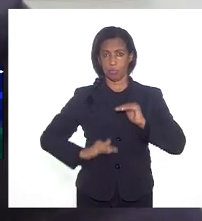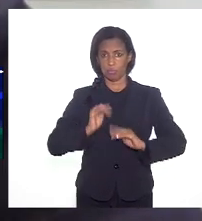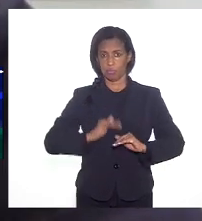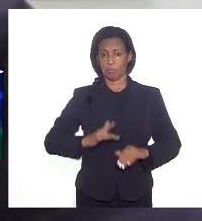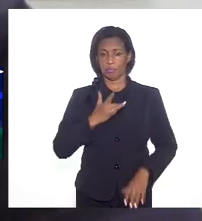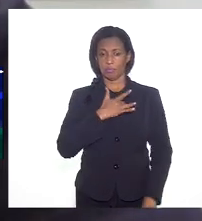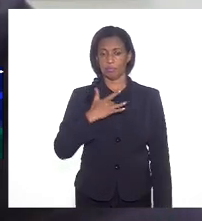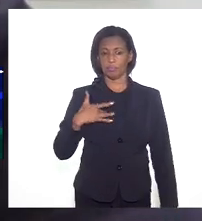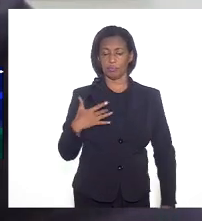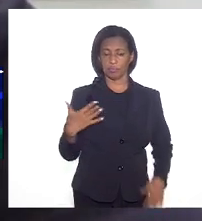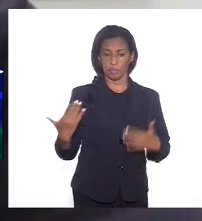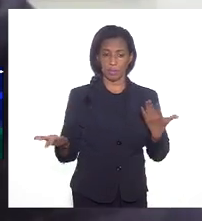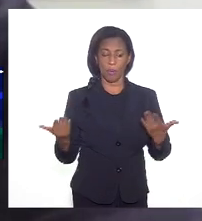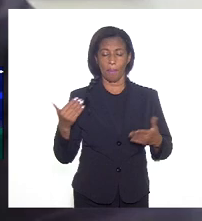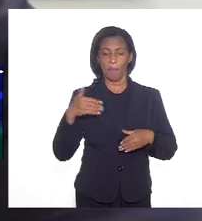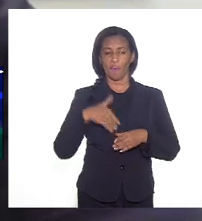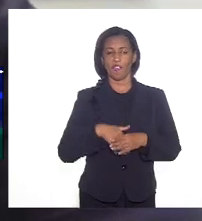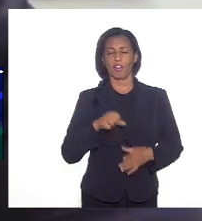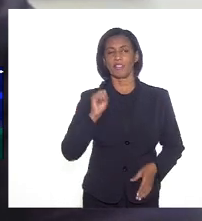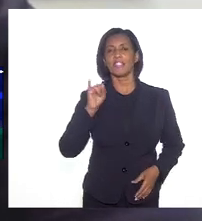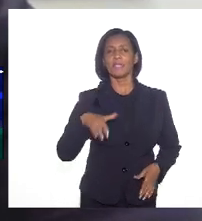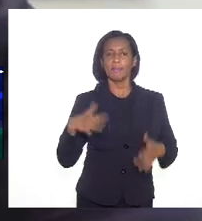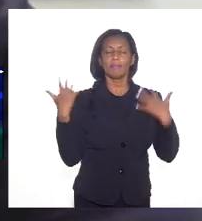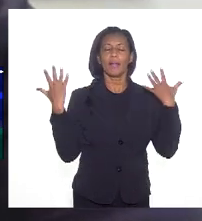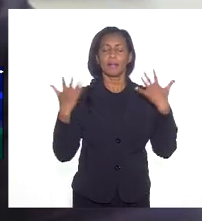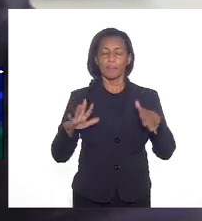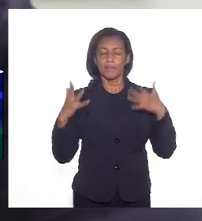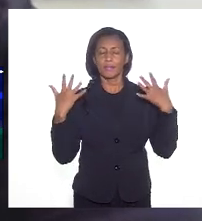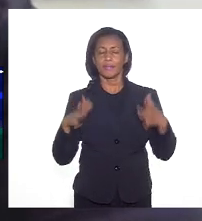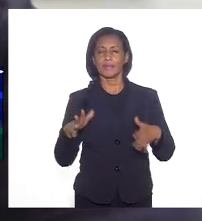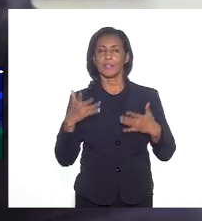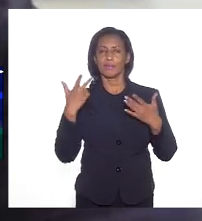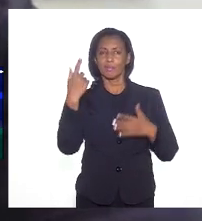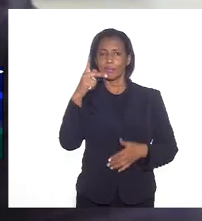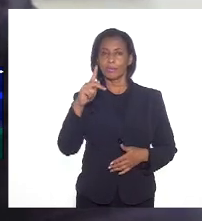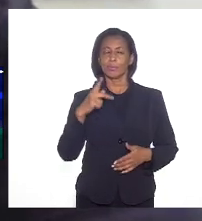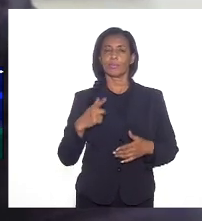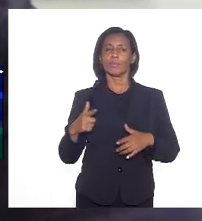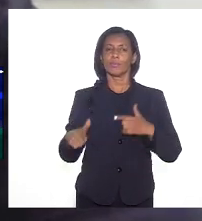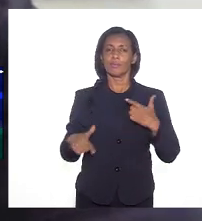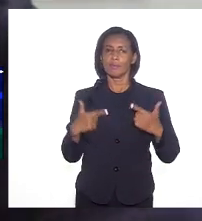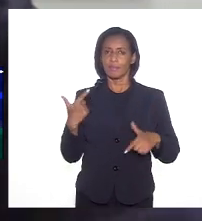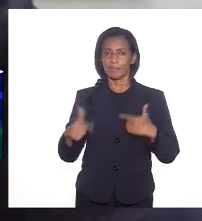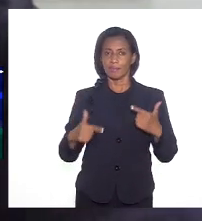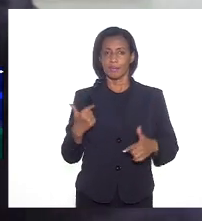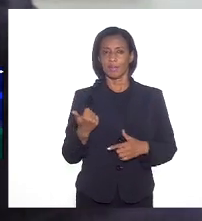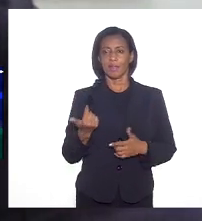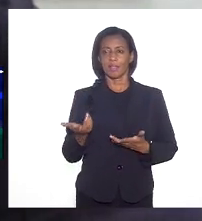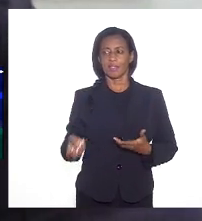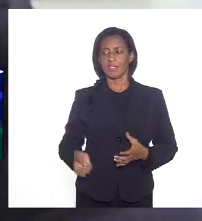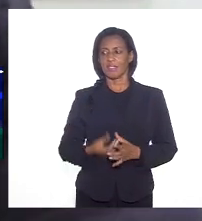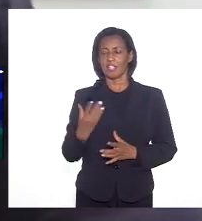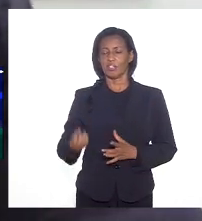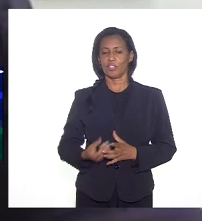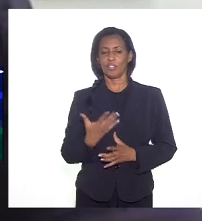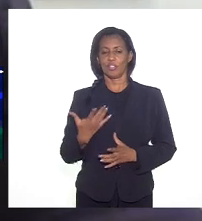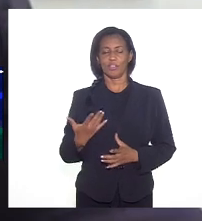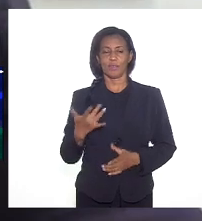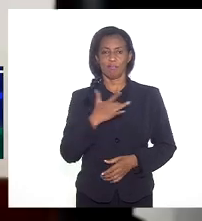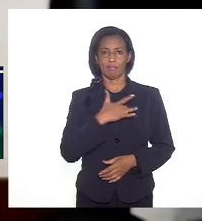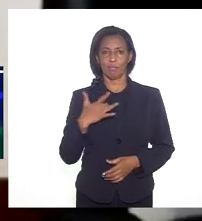então obviamente meu voto é sim parabenizando a vossa excelência pela grande iniciativa em defesa da saúde dos nossos municípios